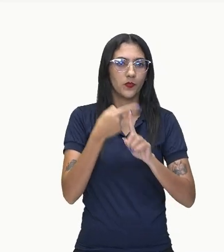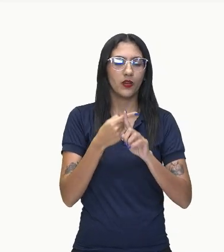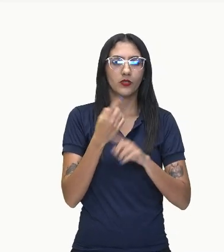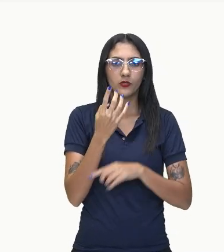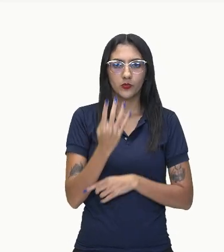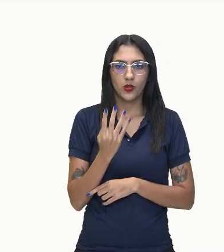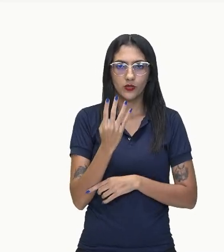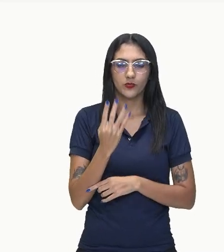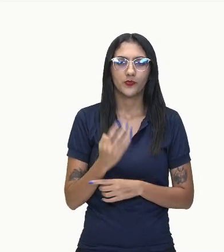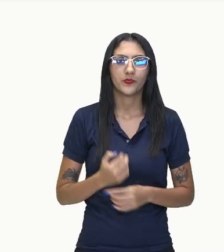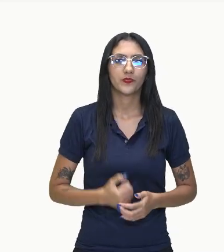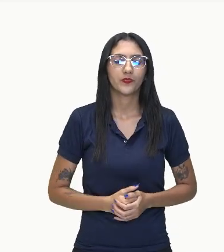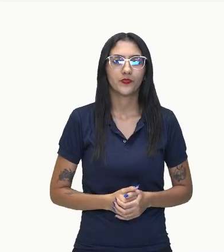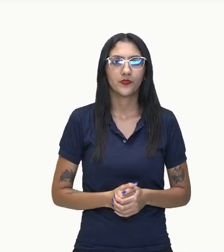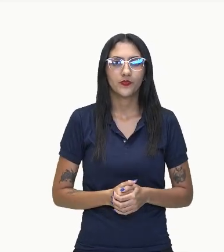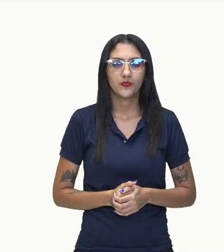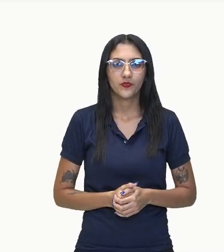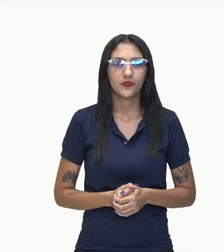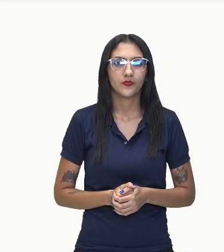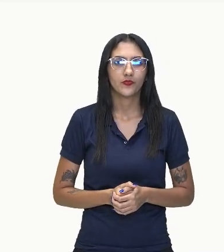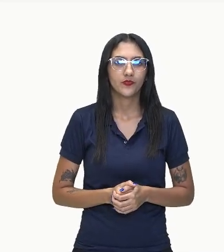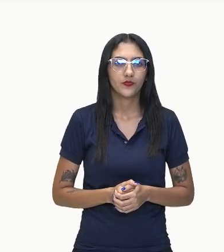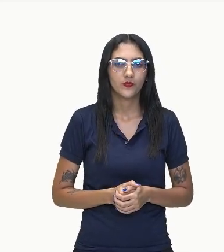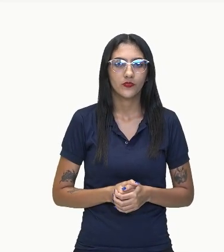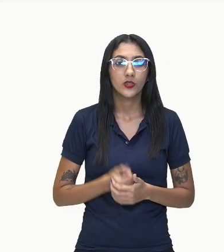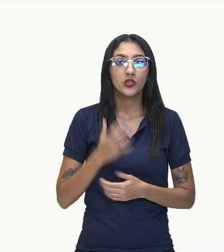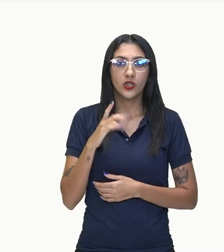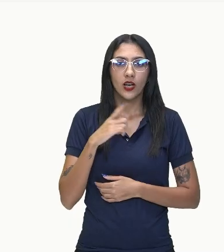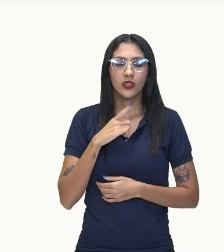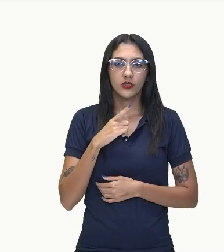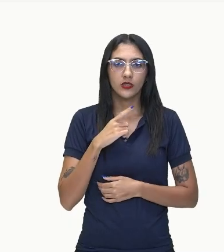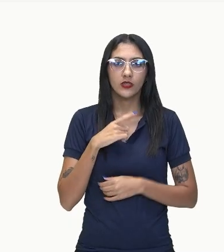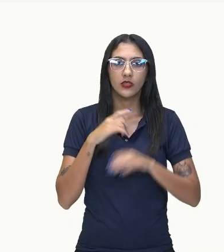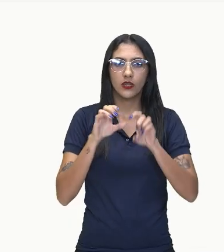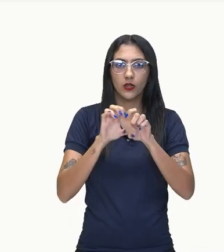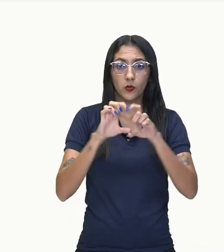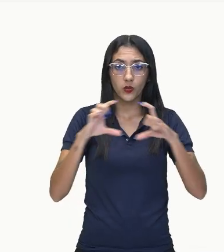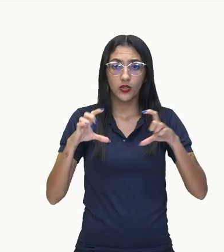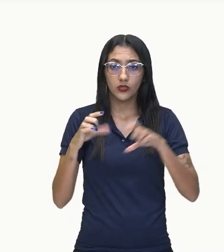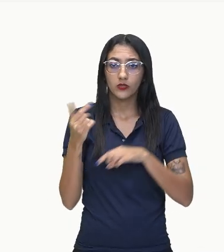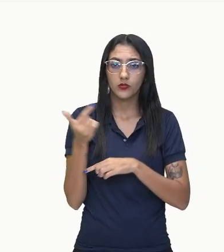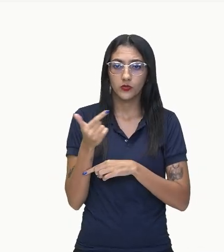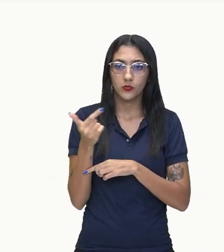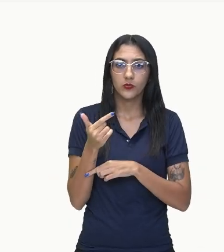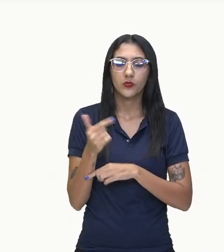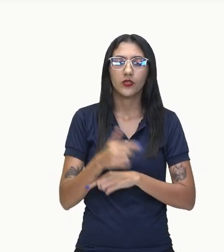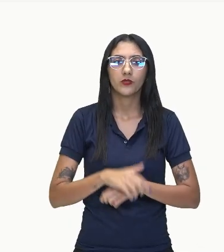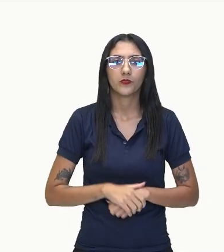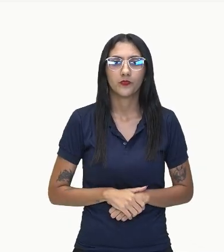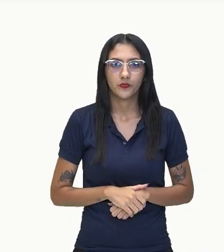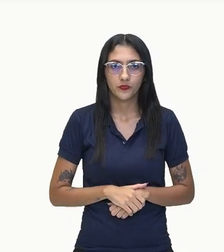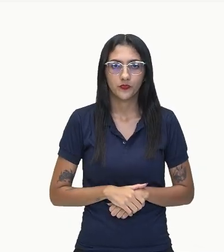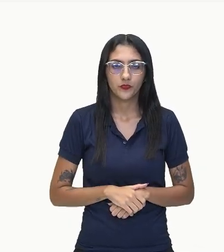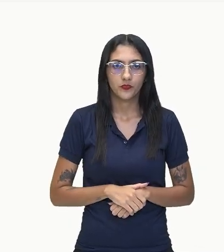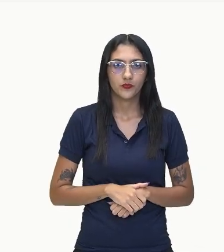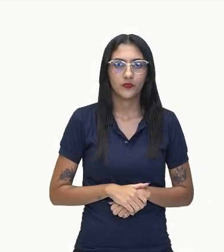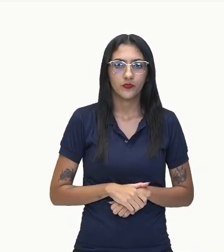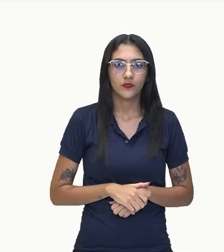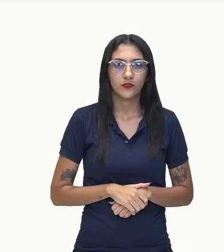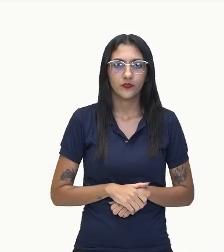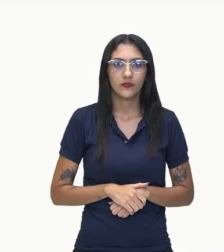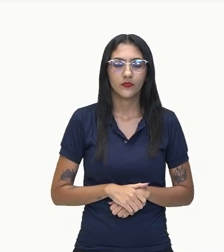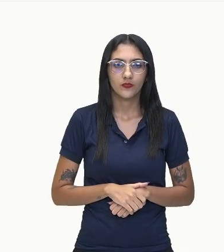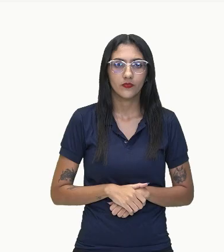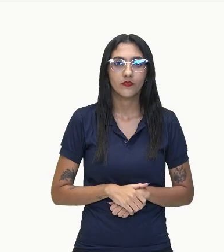Igualamos a função a zero e vamos resolver essa equação do segundo grau. Quem é o a? O valor que está